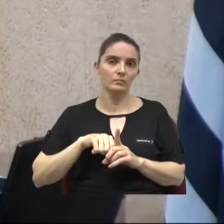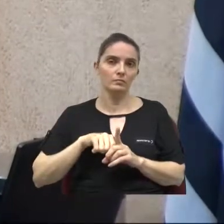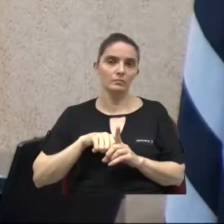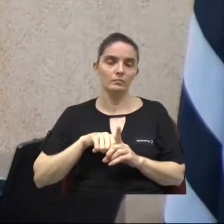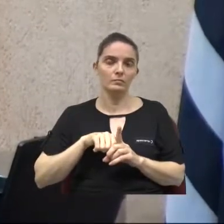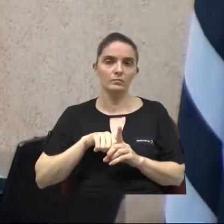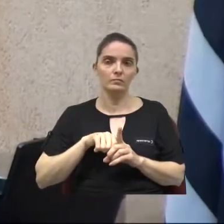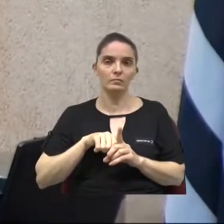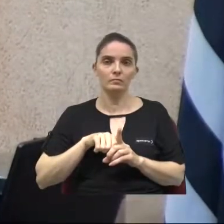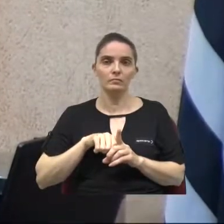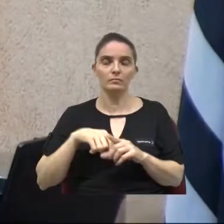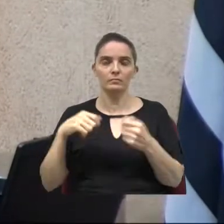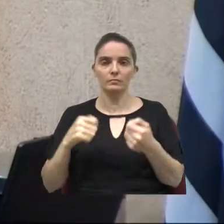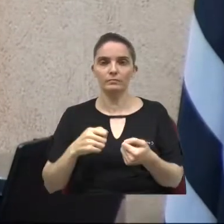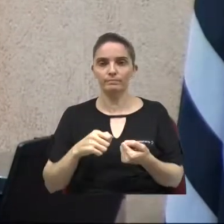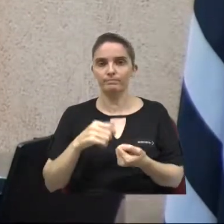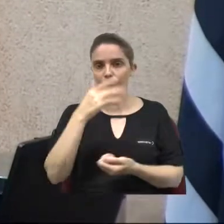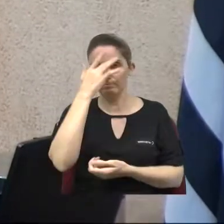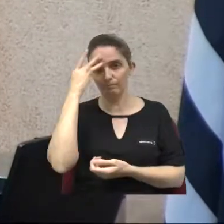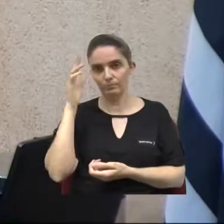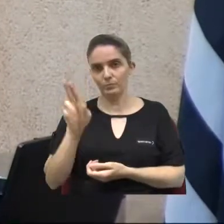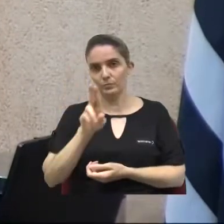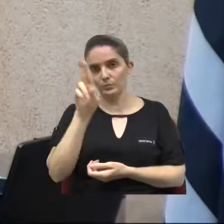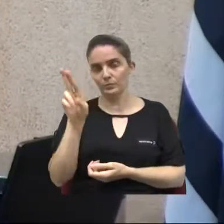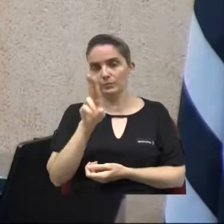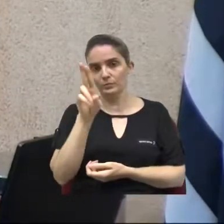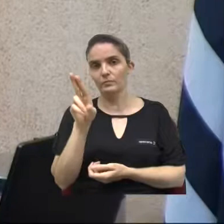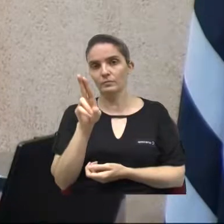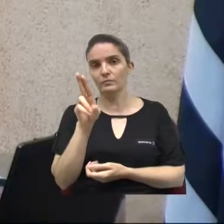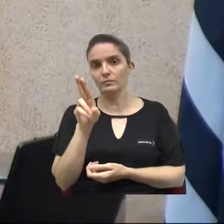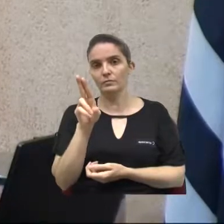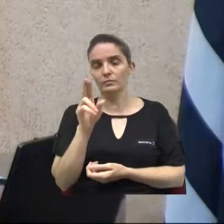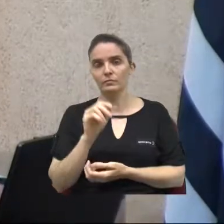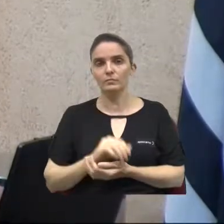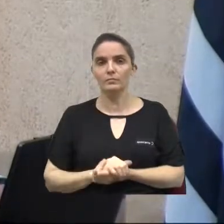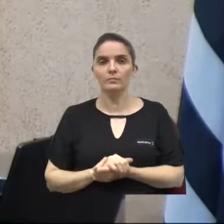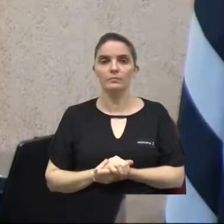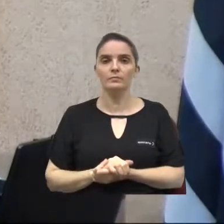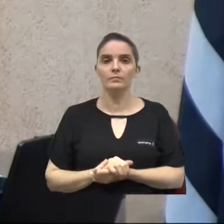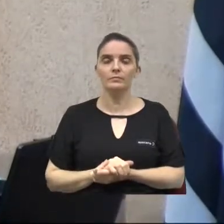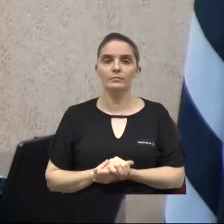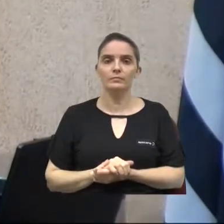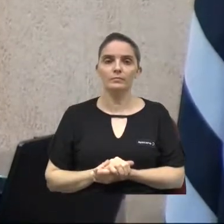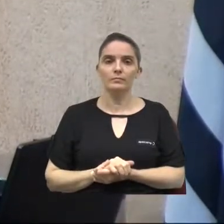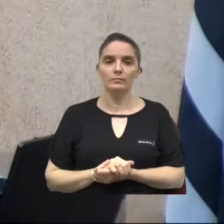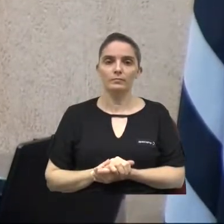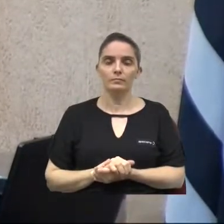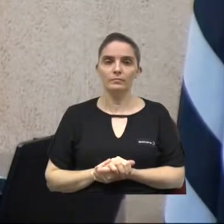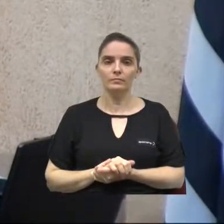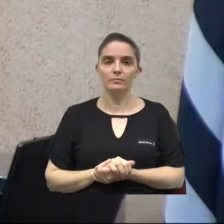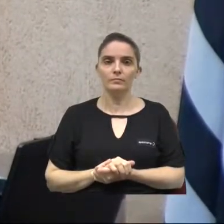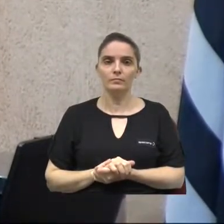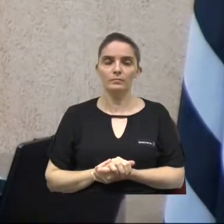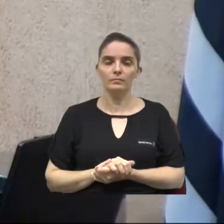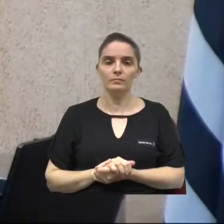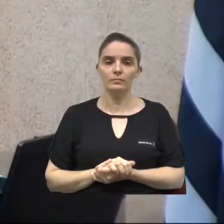que tem que ser para quem que usa, sobra para quem usa o transporte público pagar. E